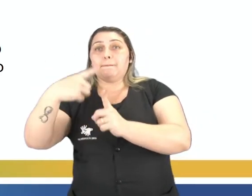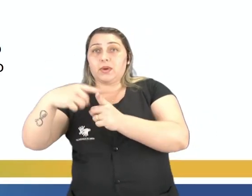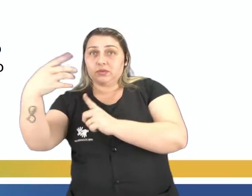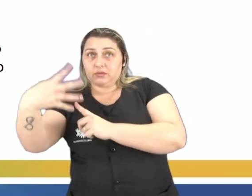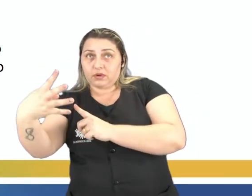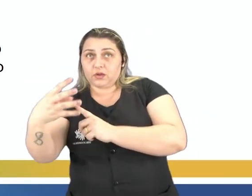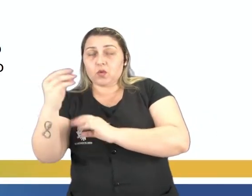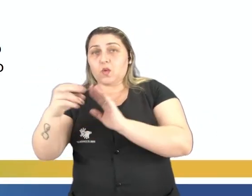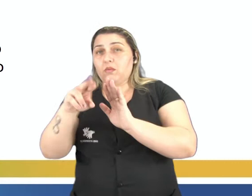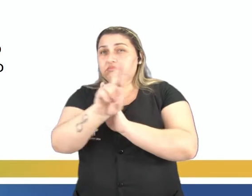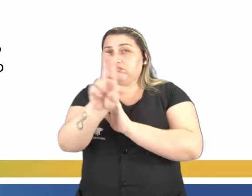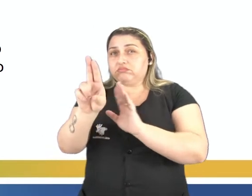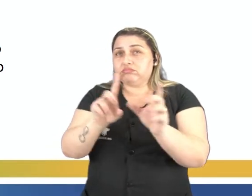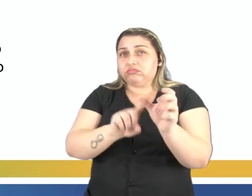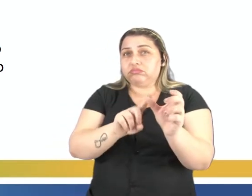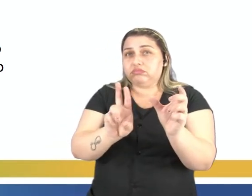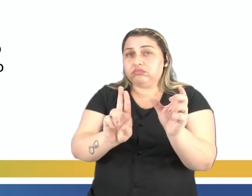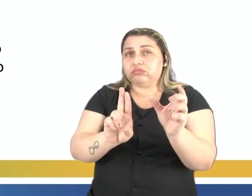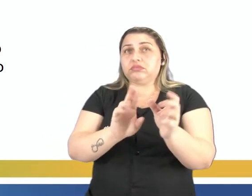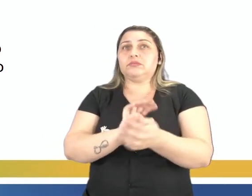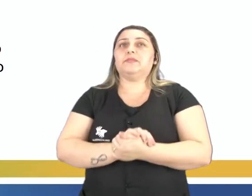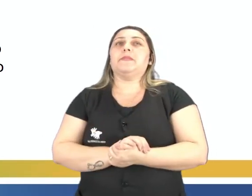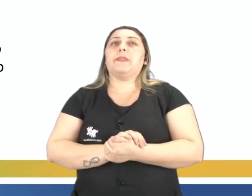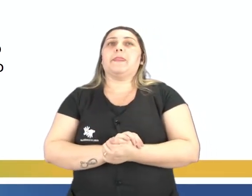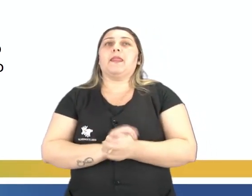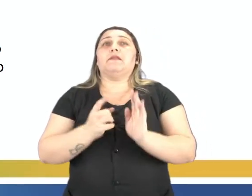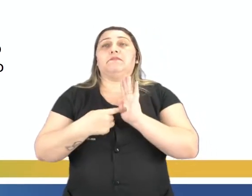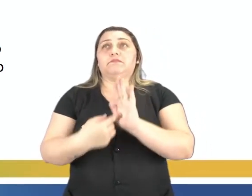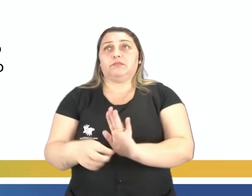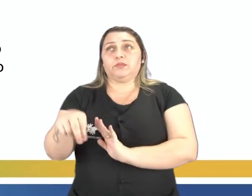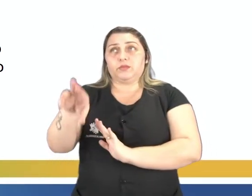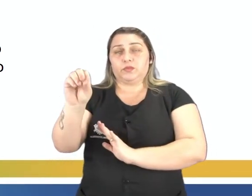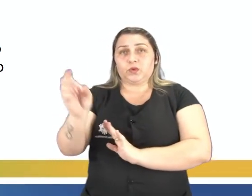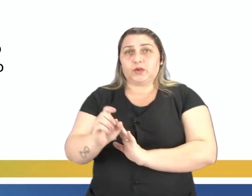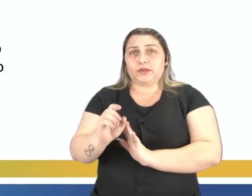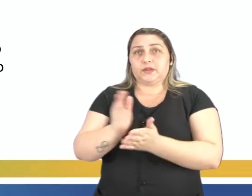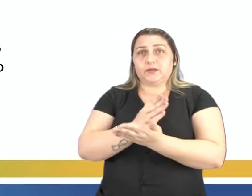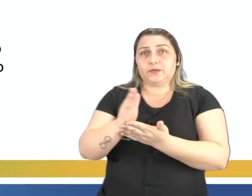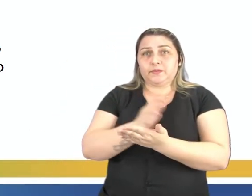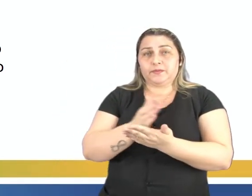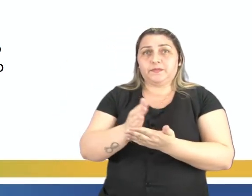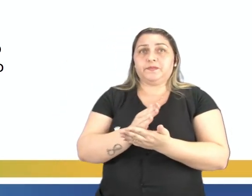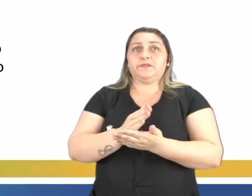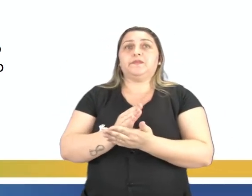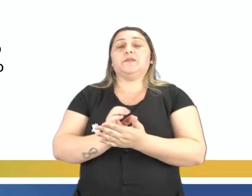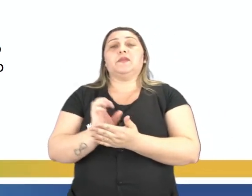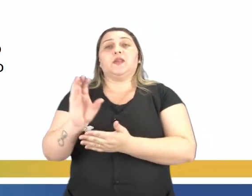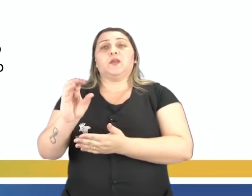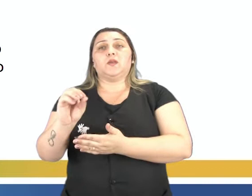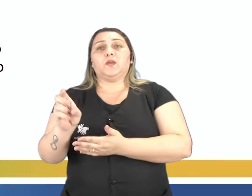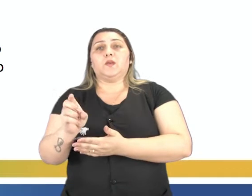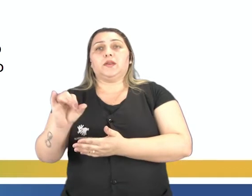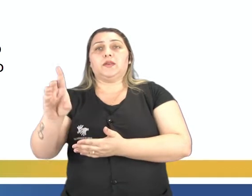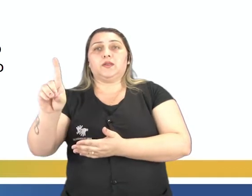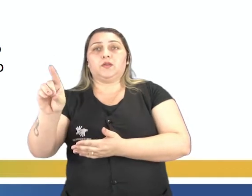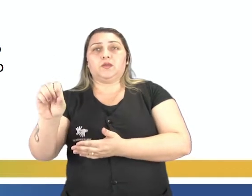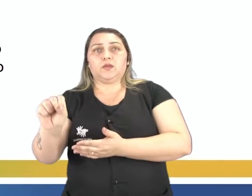fica a nomenclatura desses elementos químicos que apresentam NOx variável nos óxidos? Então, nós temos aqui,